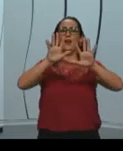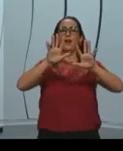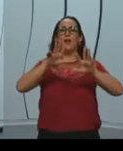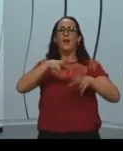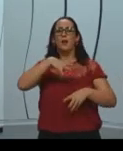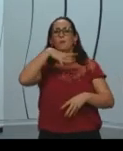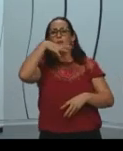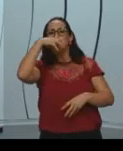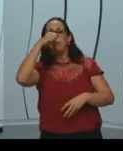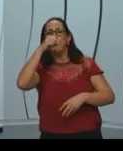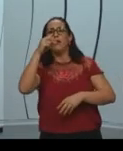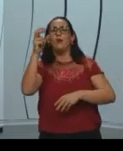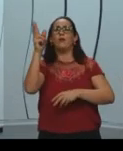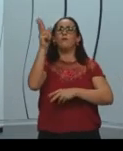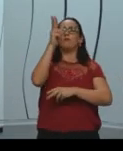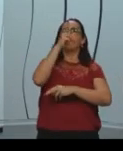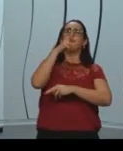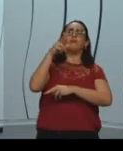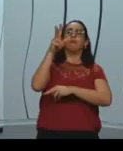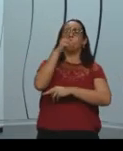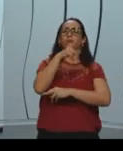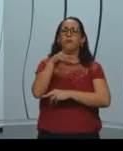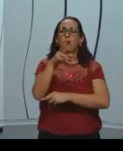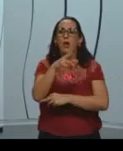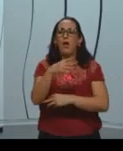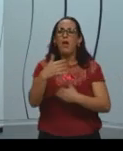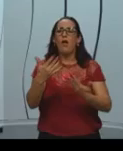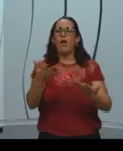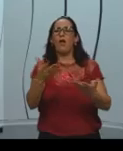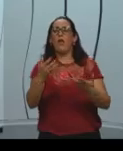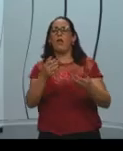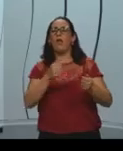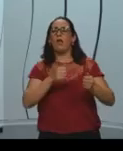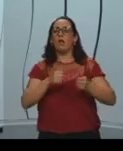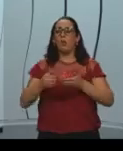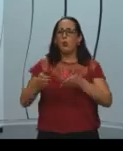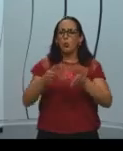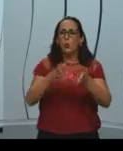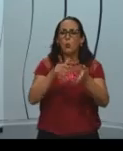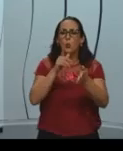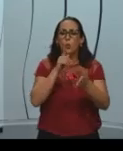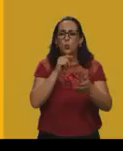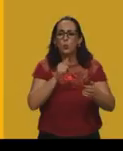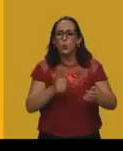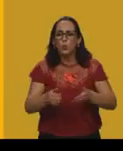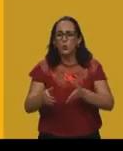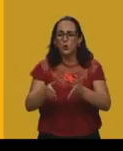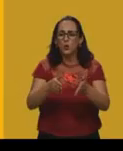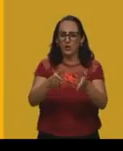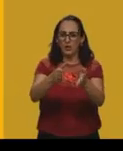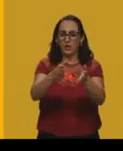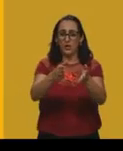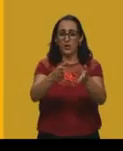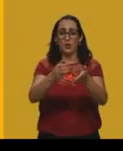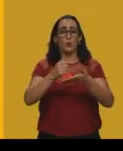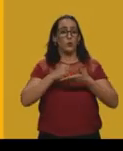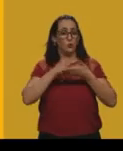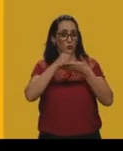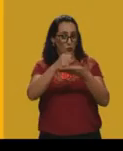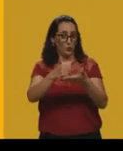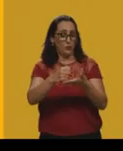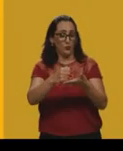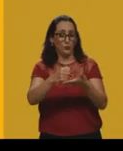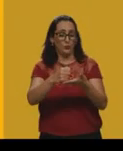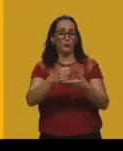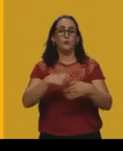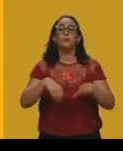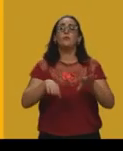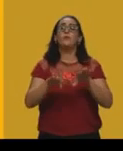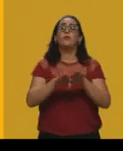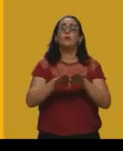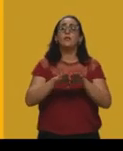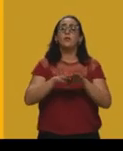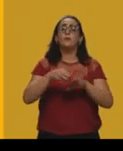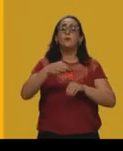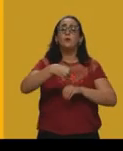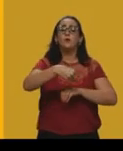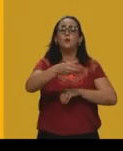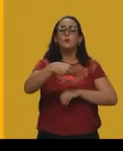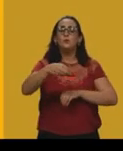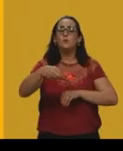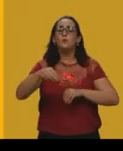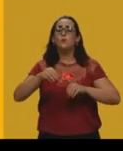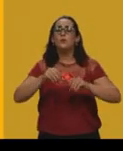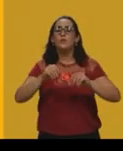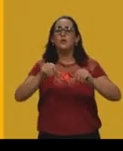termos bastante rios também, isso favorecia esse plantio. Falar a respeito do processo de distribuição de